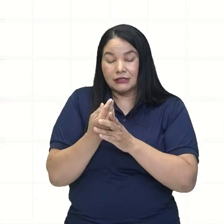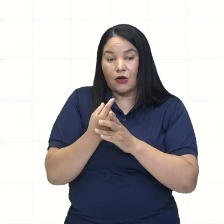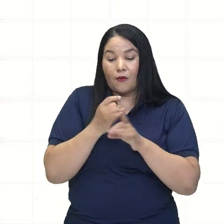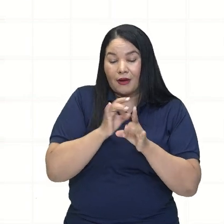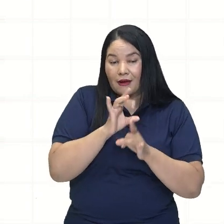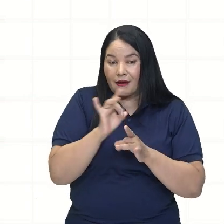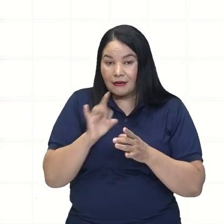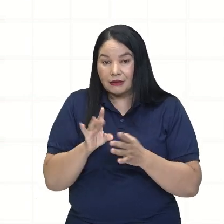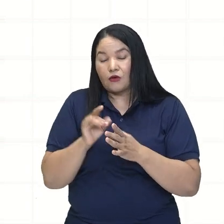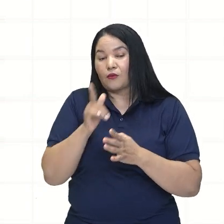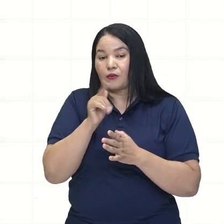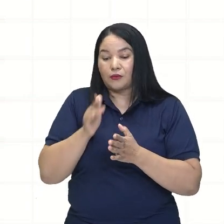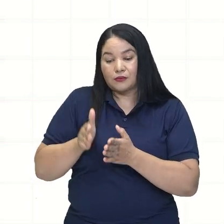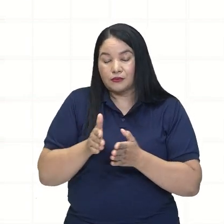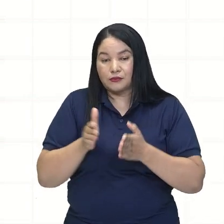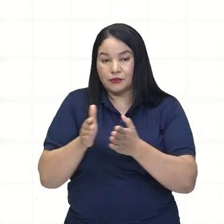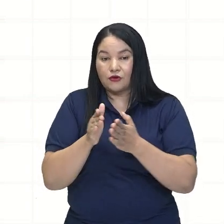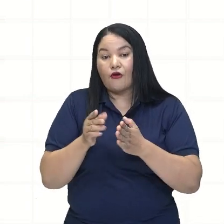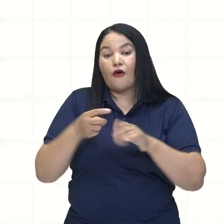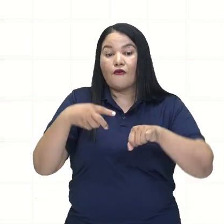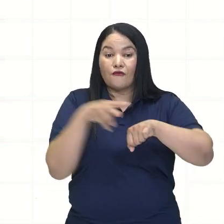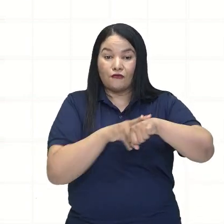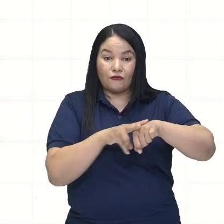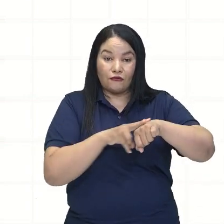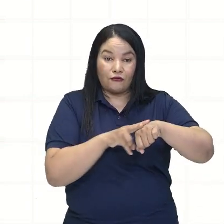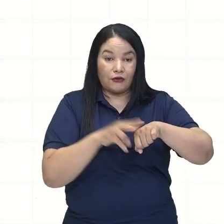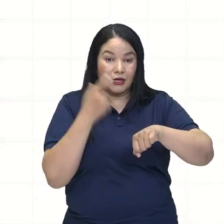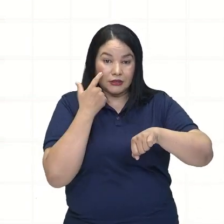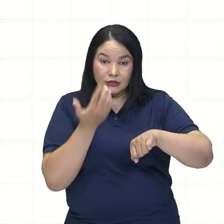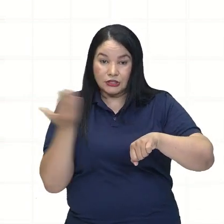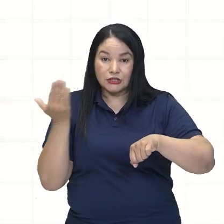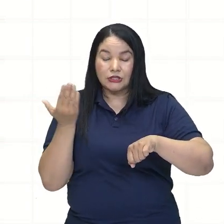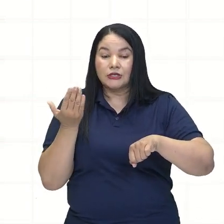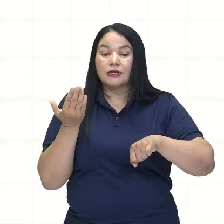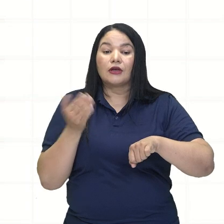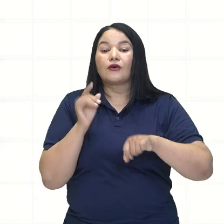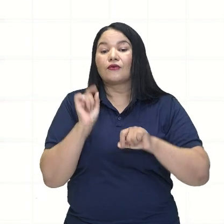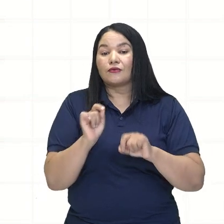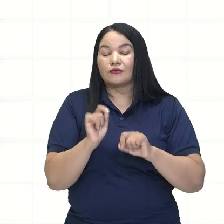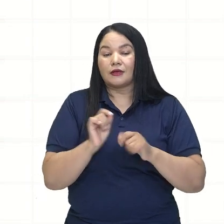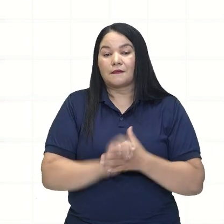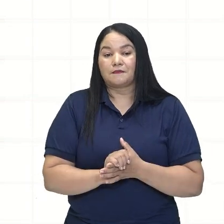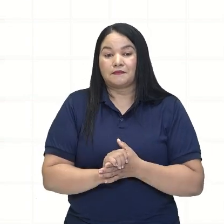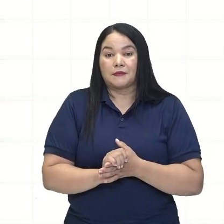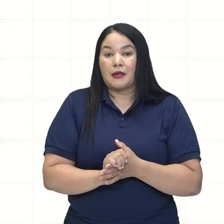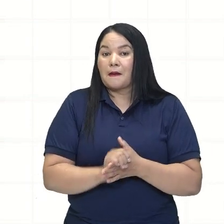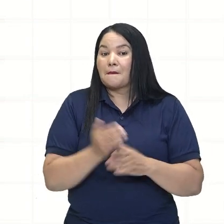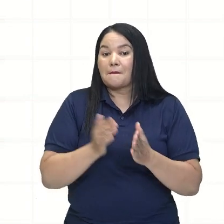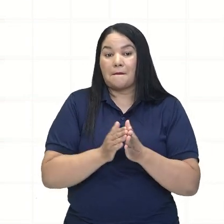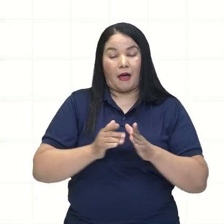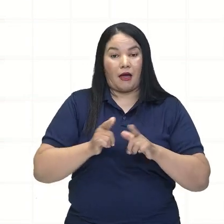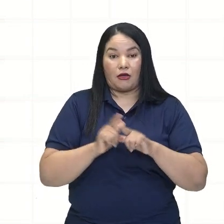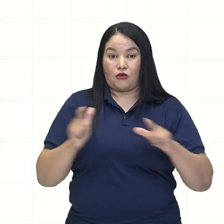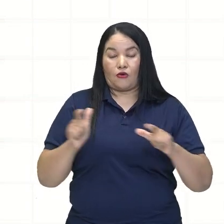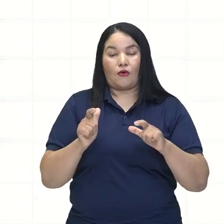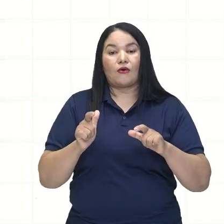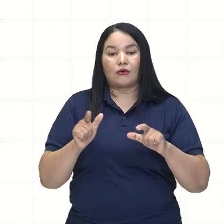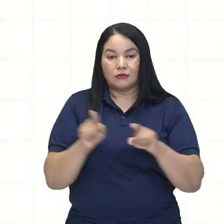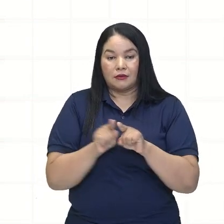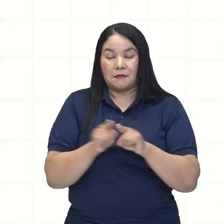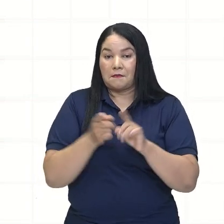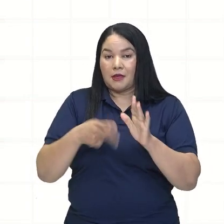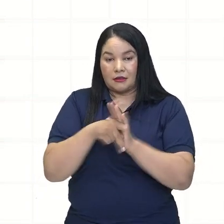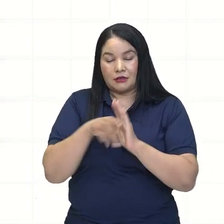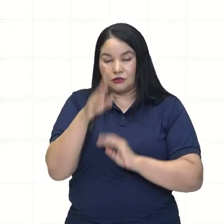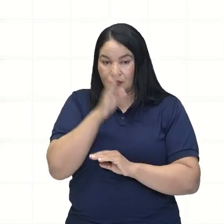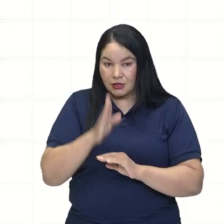né? Aí em verde, né, a gente já pode observar a nossa maior bacia hidrográfica, né, do território brasileiro.